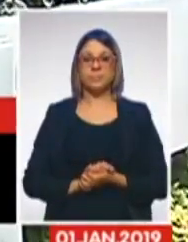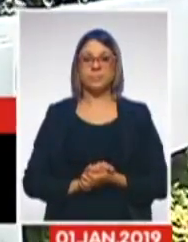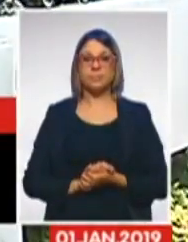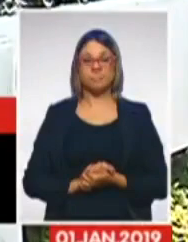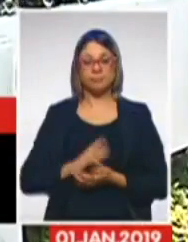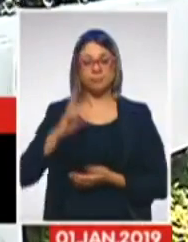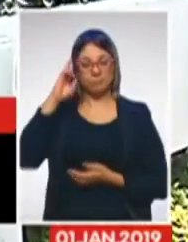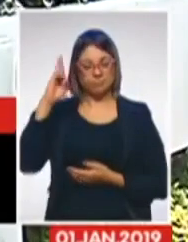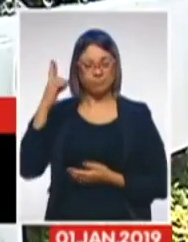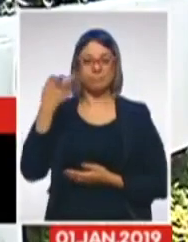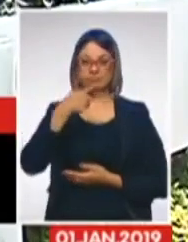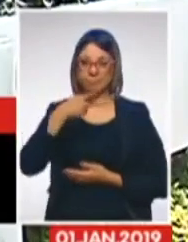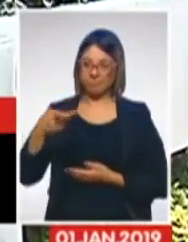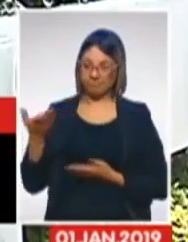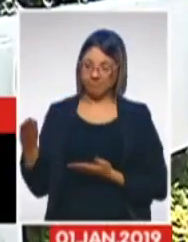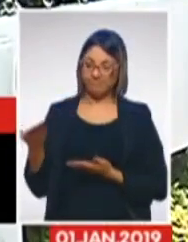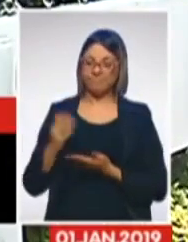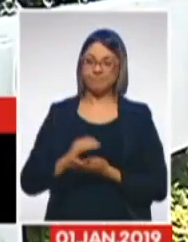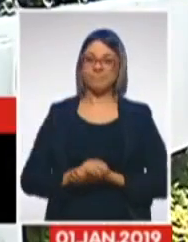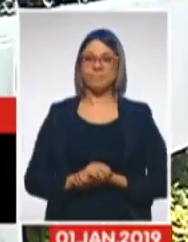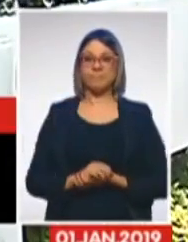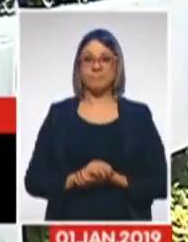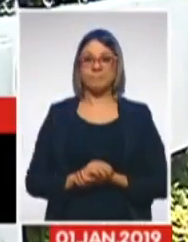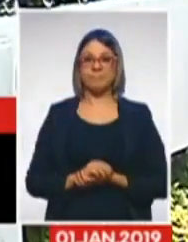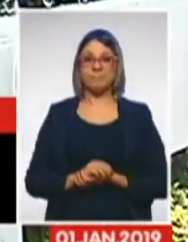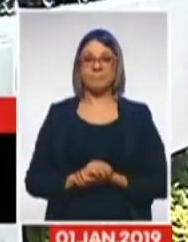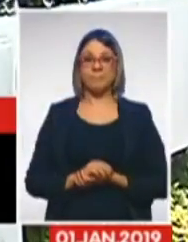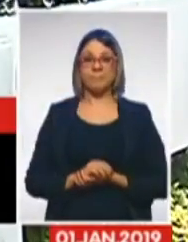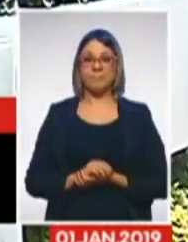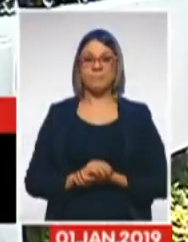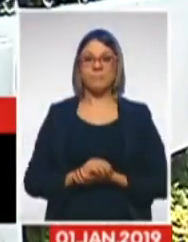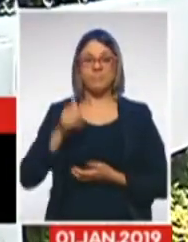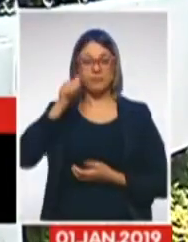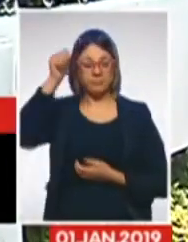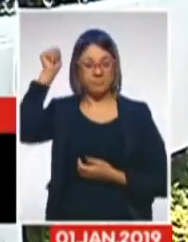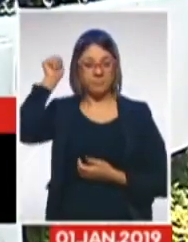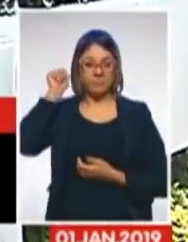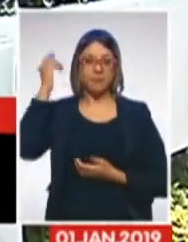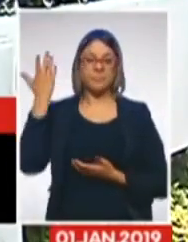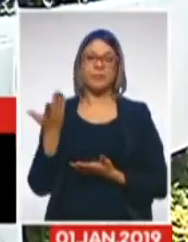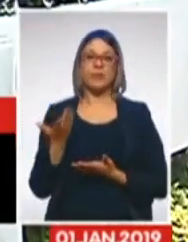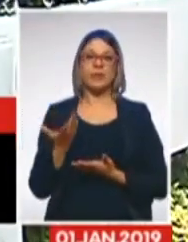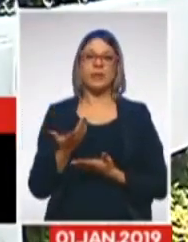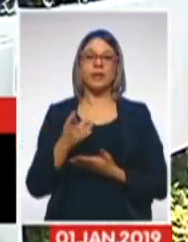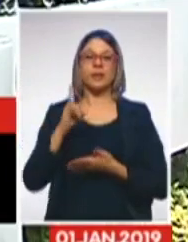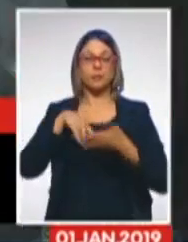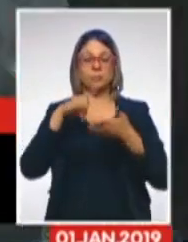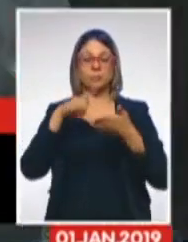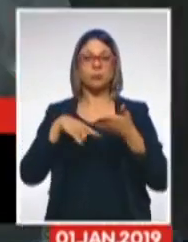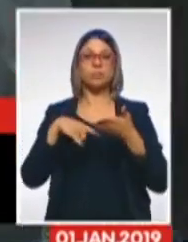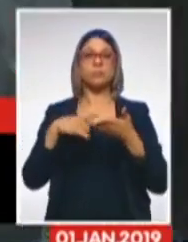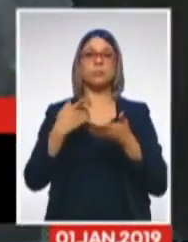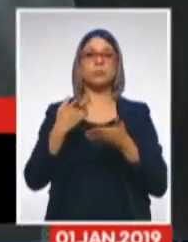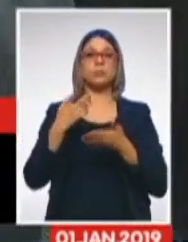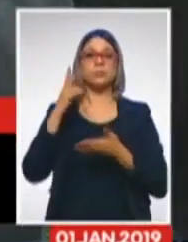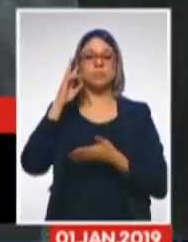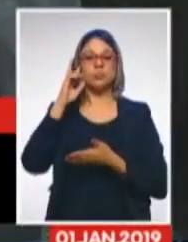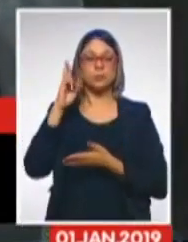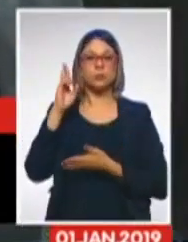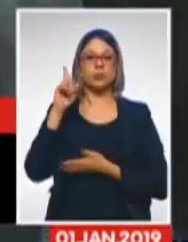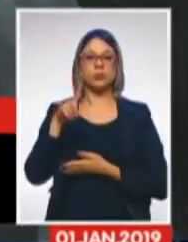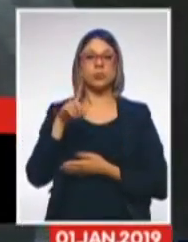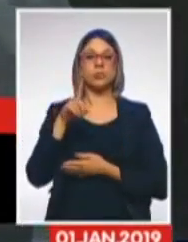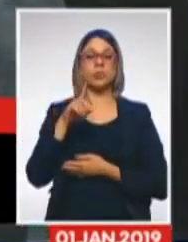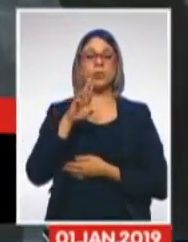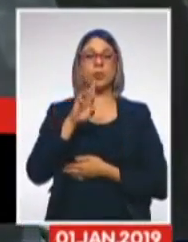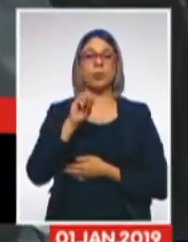Excelentíssimo senhor presidente, Adão Cleber Lopes, termo de posse do excelentíssimo senhor Romeu Zema Neto